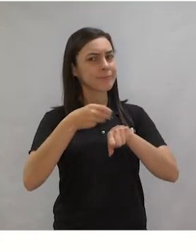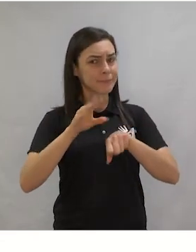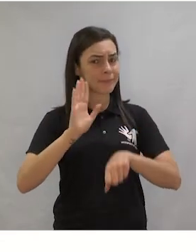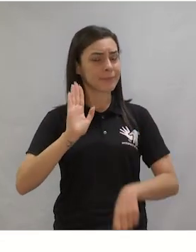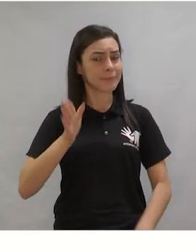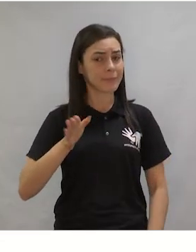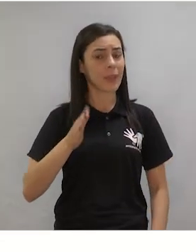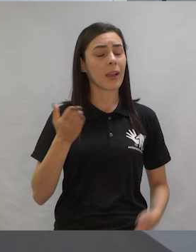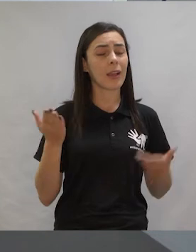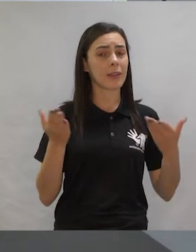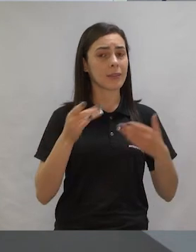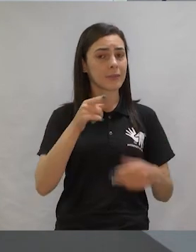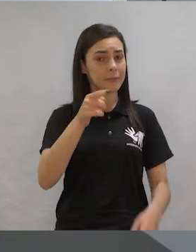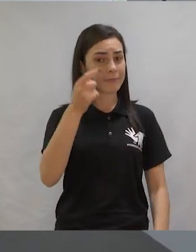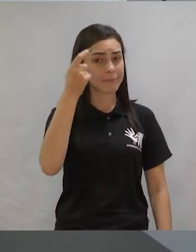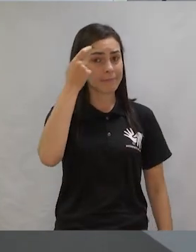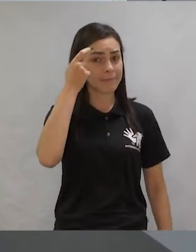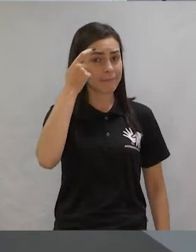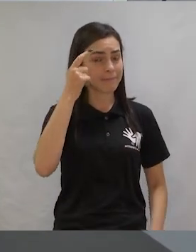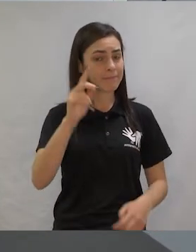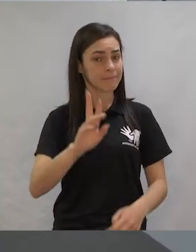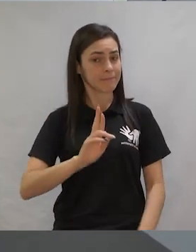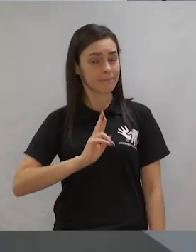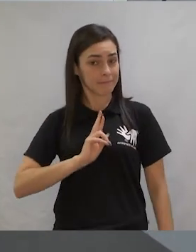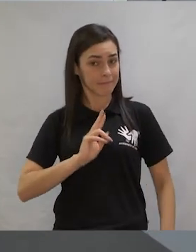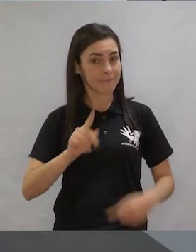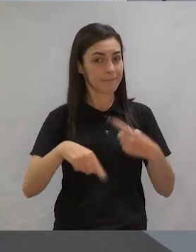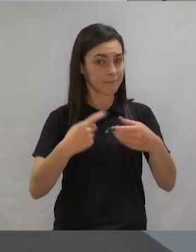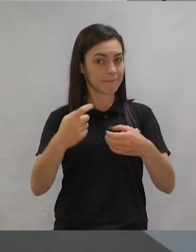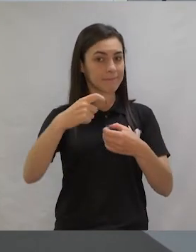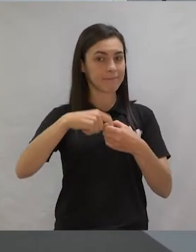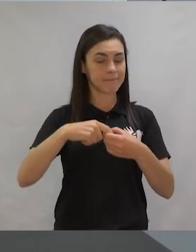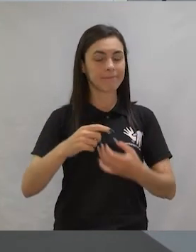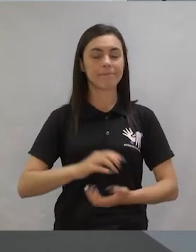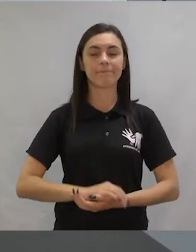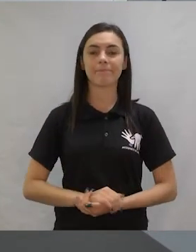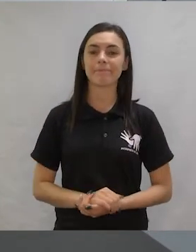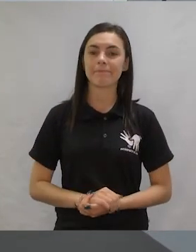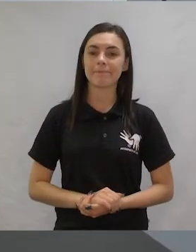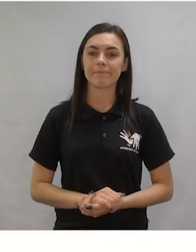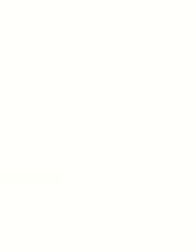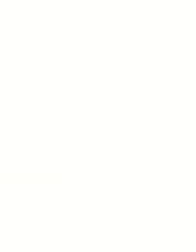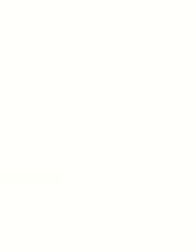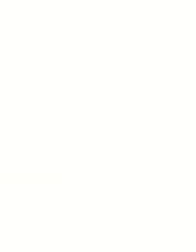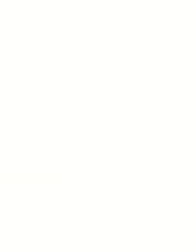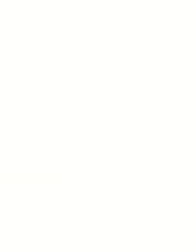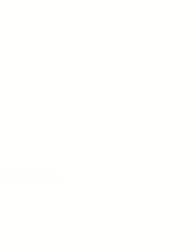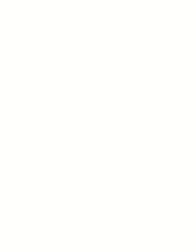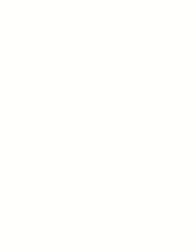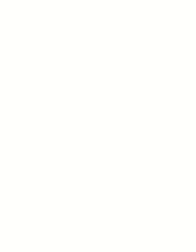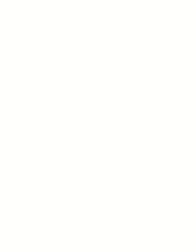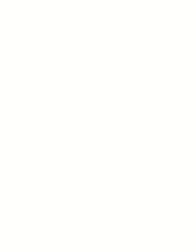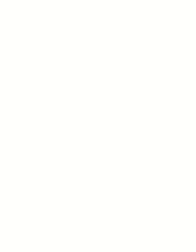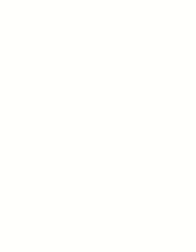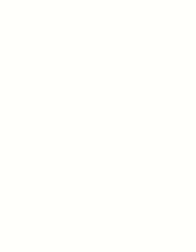uma dica aqui. Eu quero que vocês pensem e me respondam. Eu já retorno.